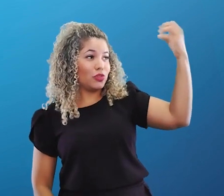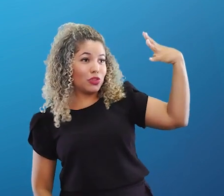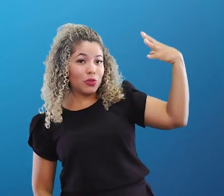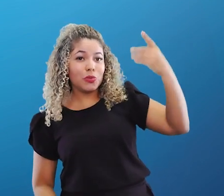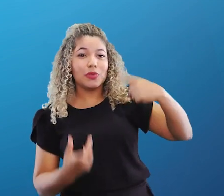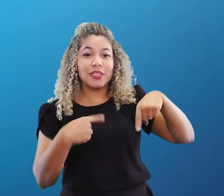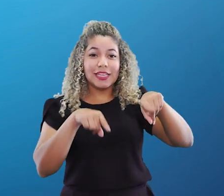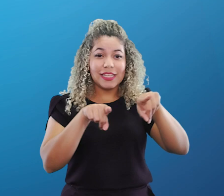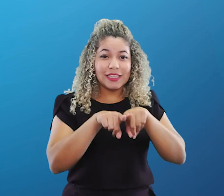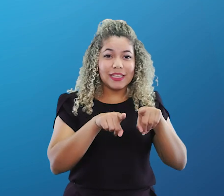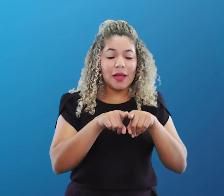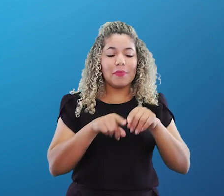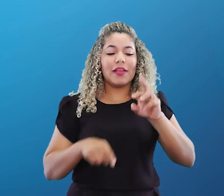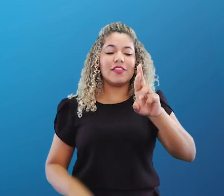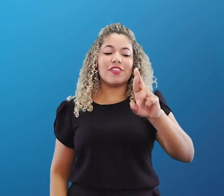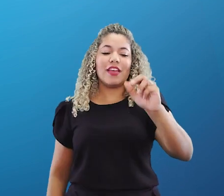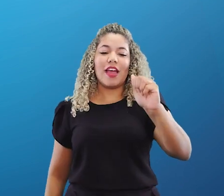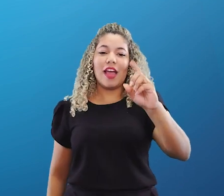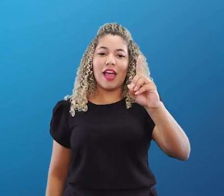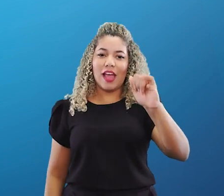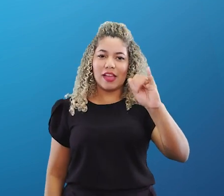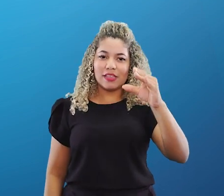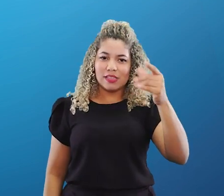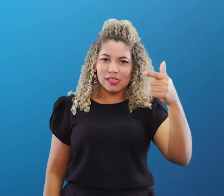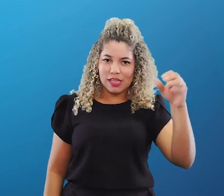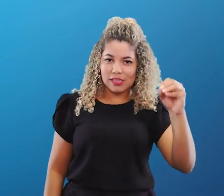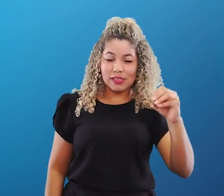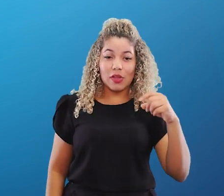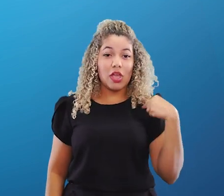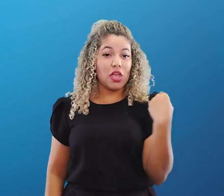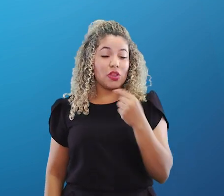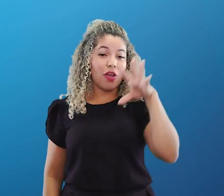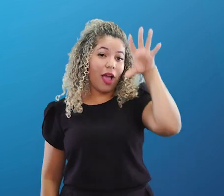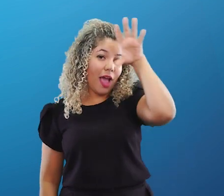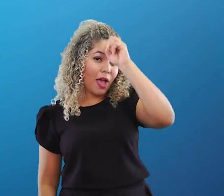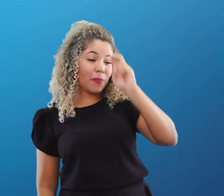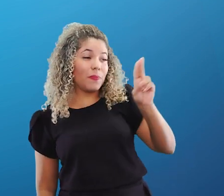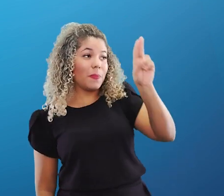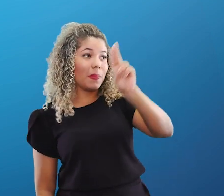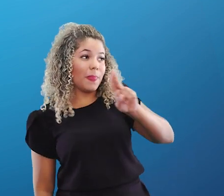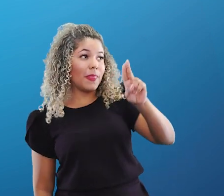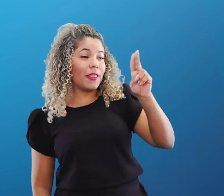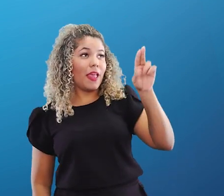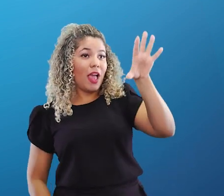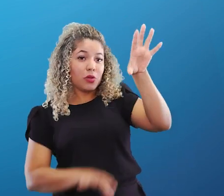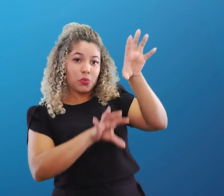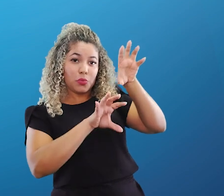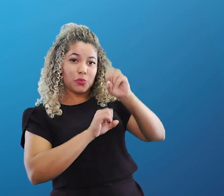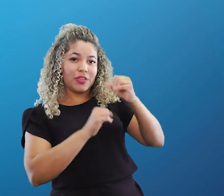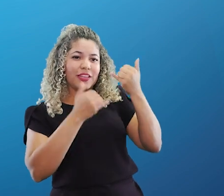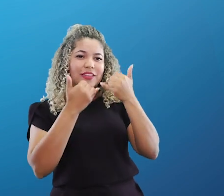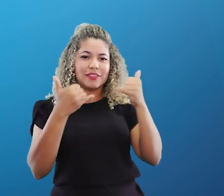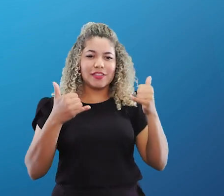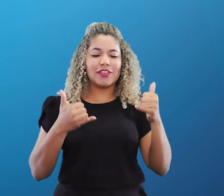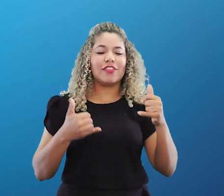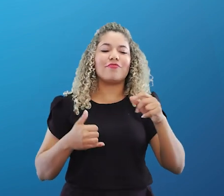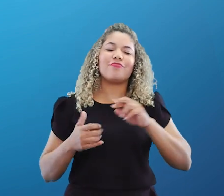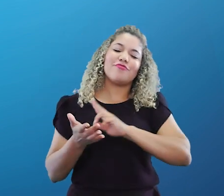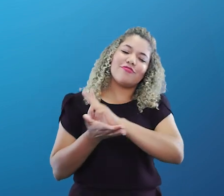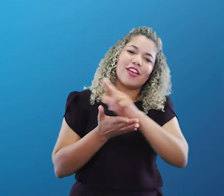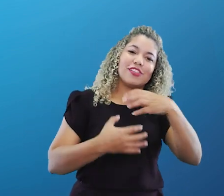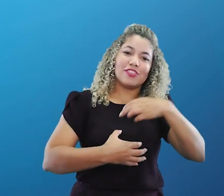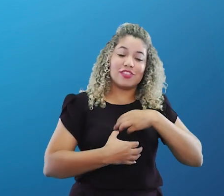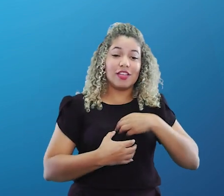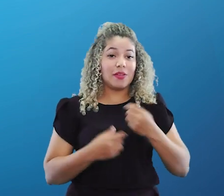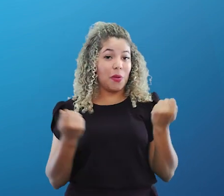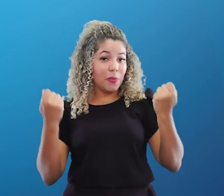fornece energia de radiação, e o nosso planeta aprendeu a utilizar essas fontes de energia de diversas formas